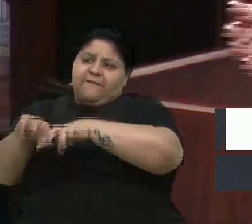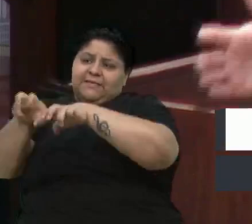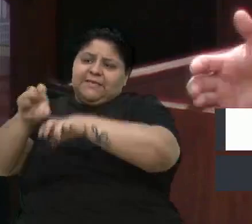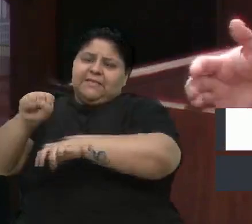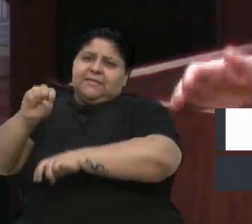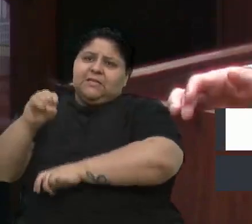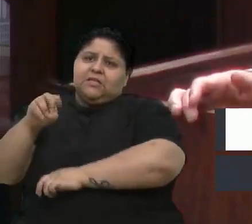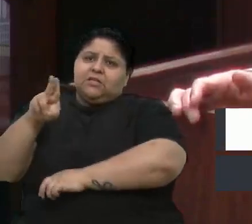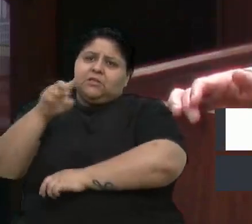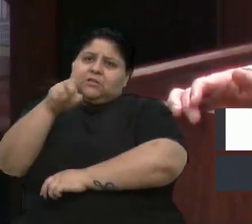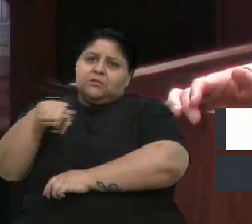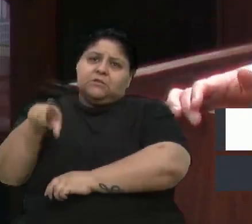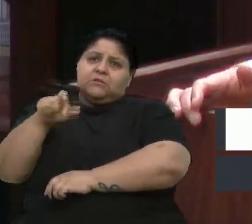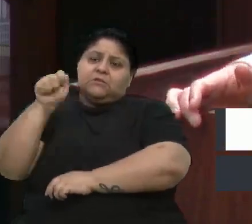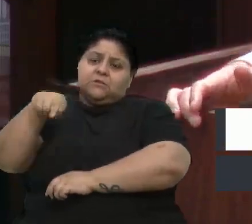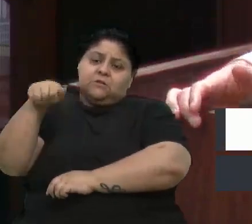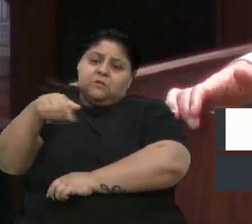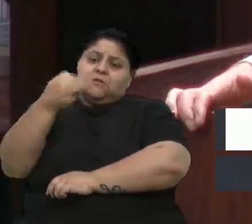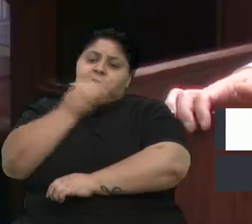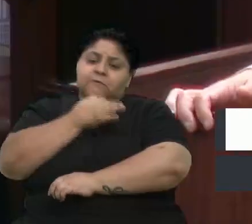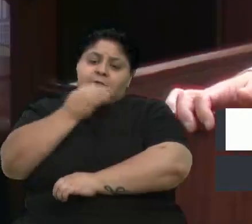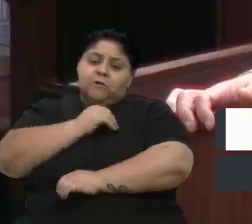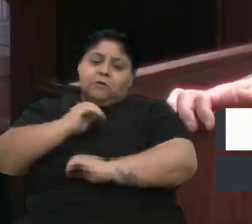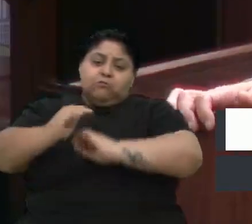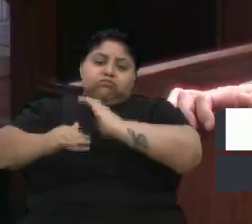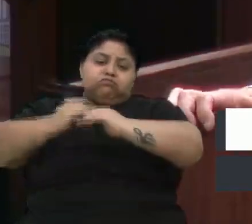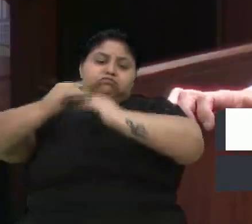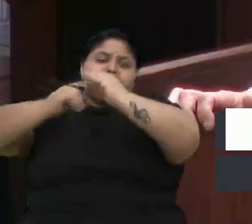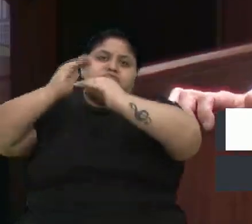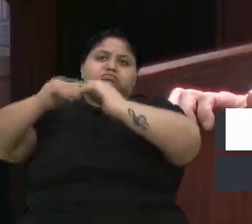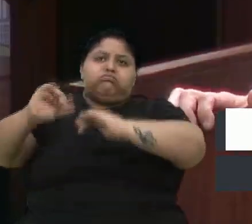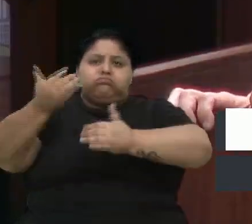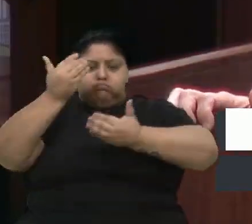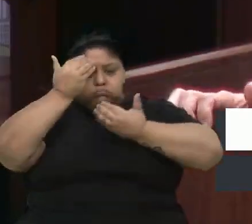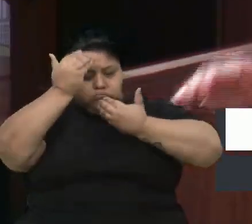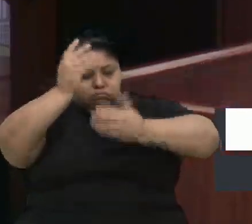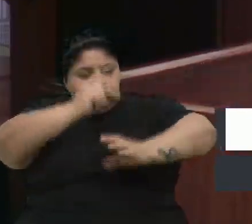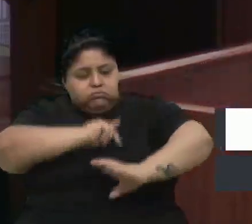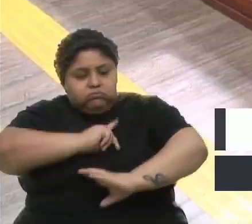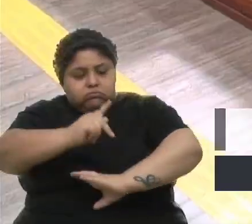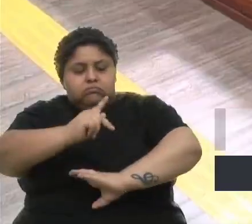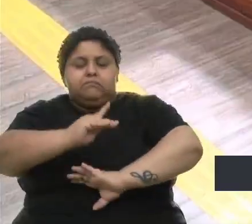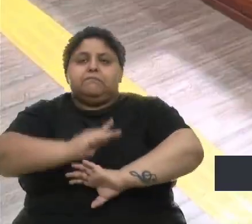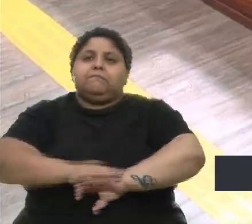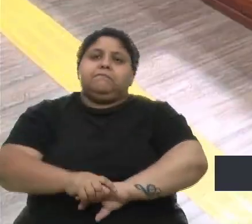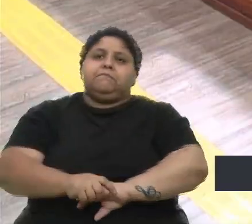do Sul está em pleno avanço. Muito obrigado, presidente. Obrigado, Lucas.